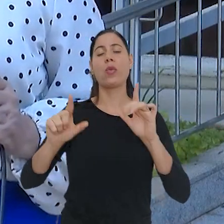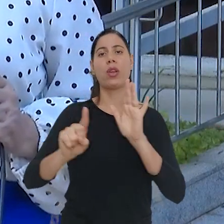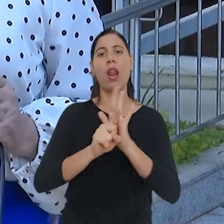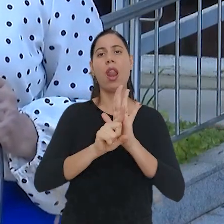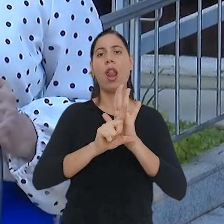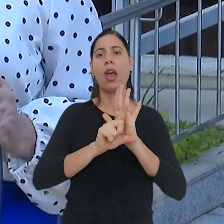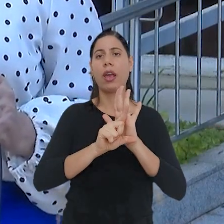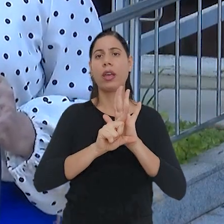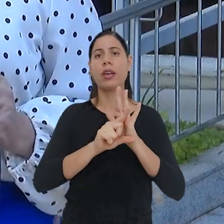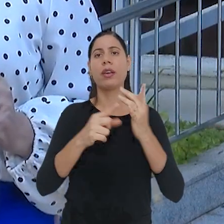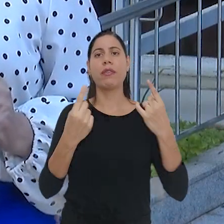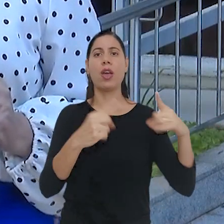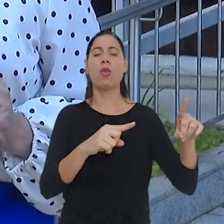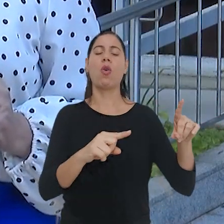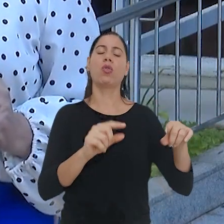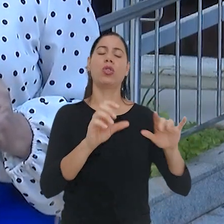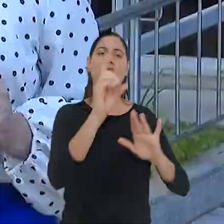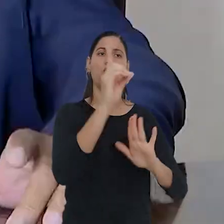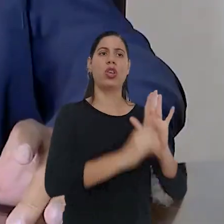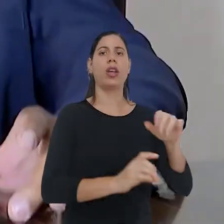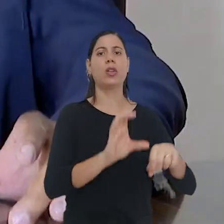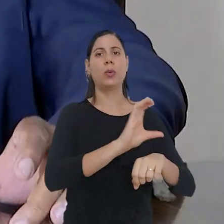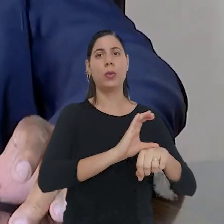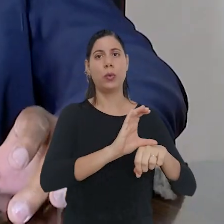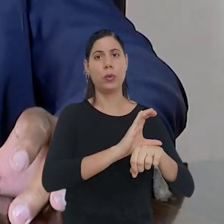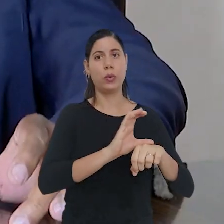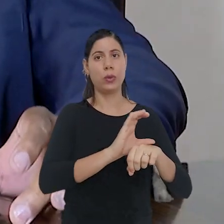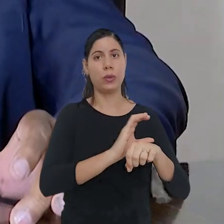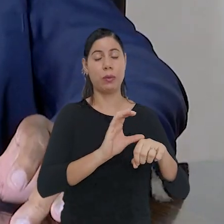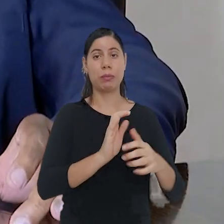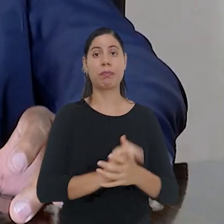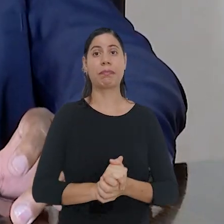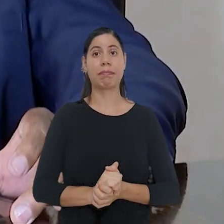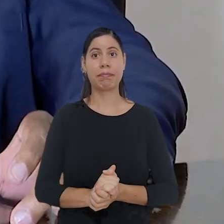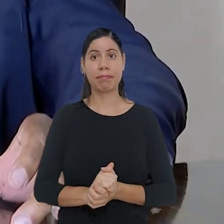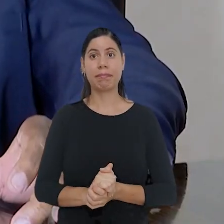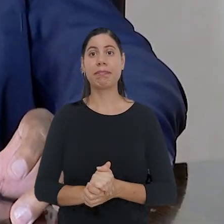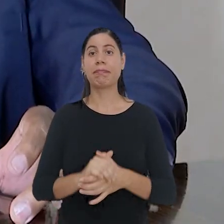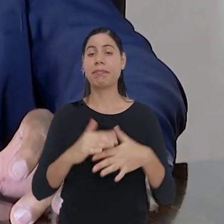configura violação ao direito constitucional. Encomenda não